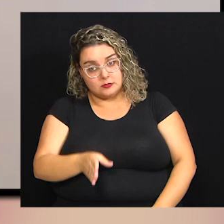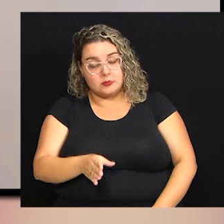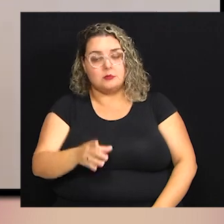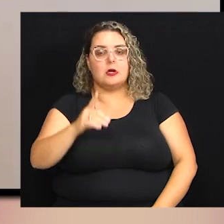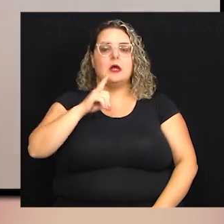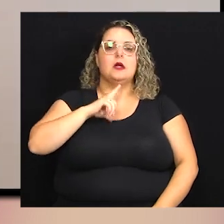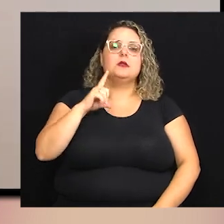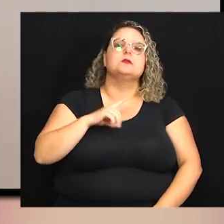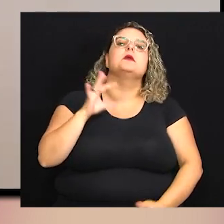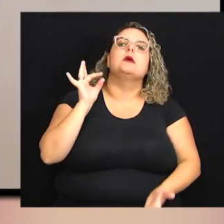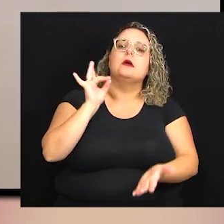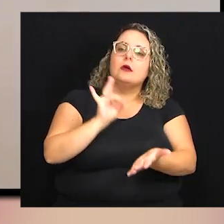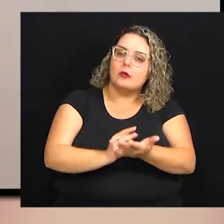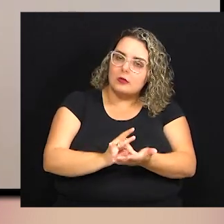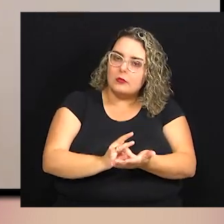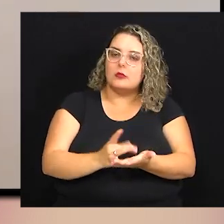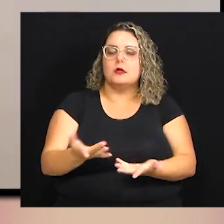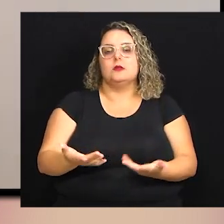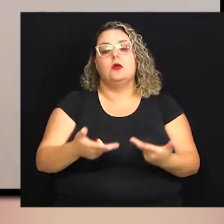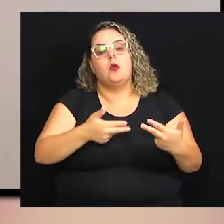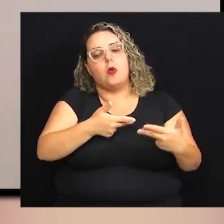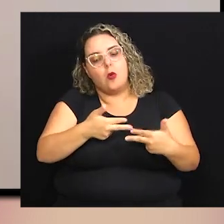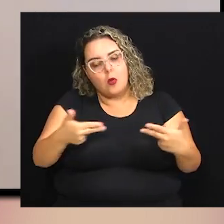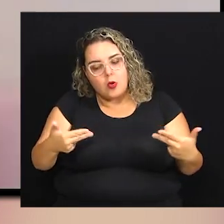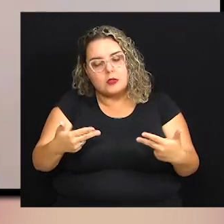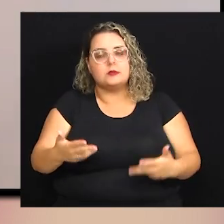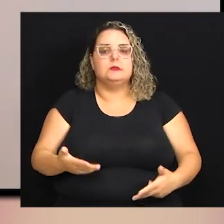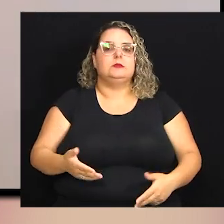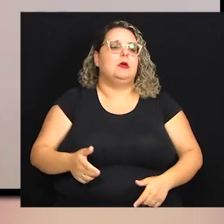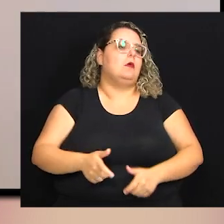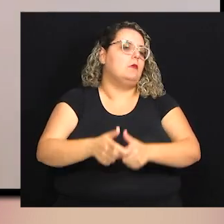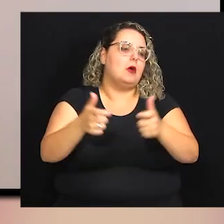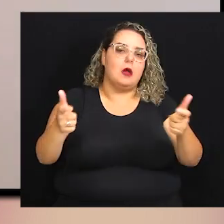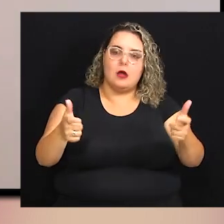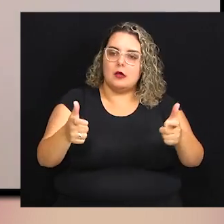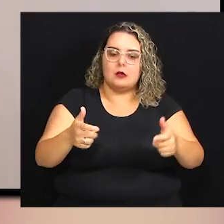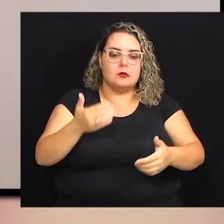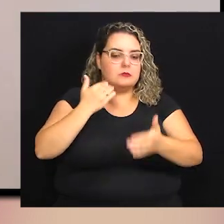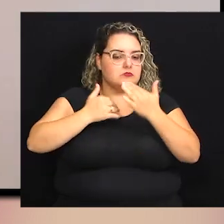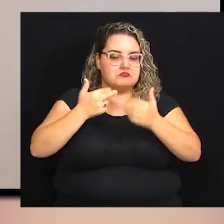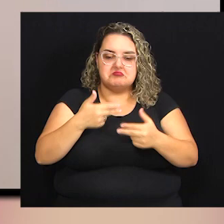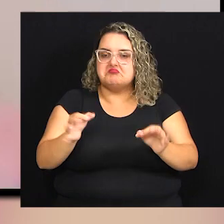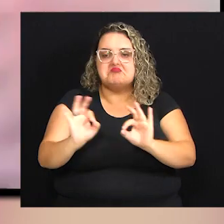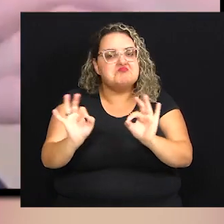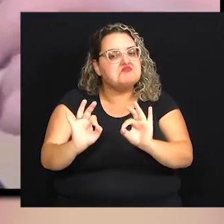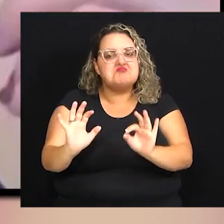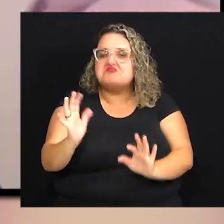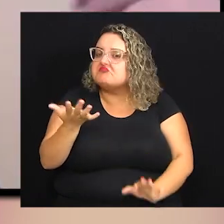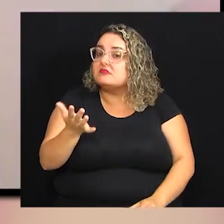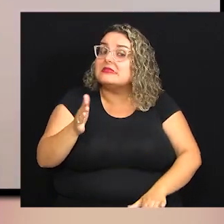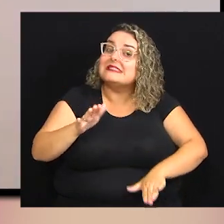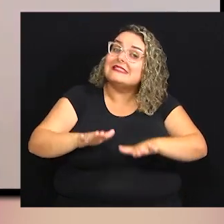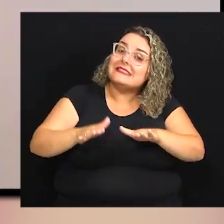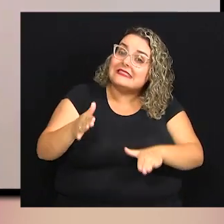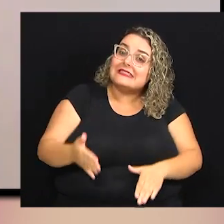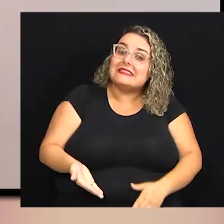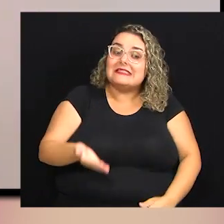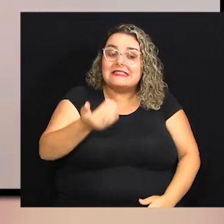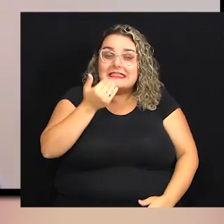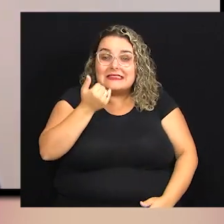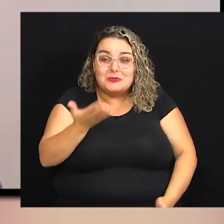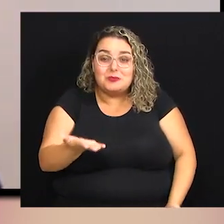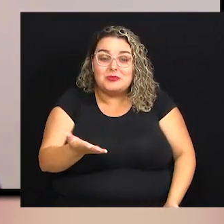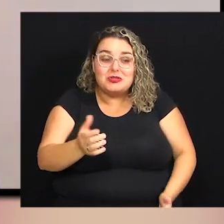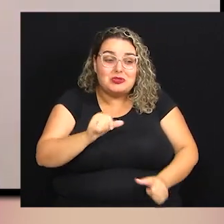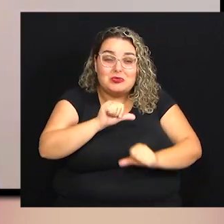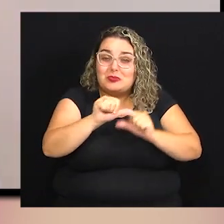principais, mas existem realmente circunstâncias que nem todos esses alimentos causam nada, e às vezes é um alimento